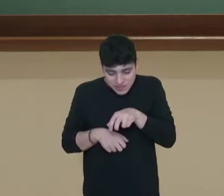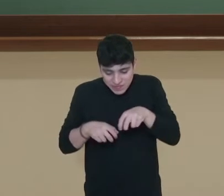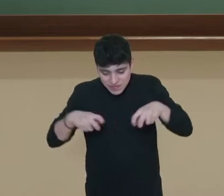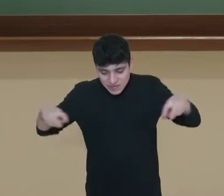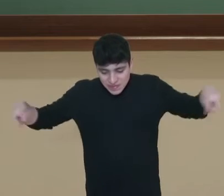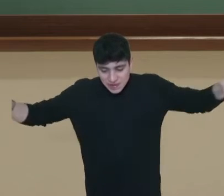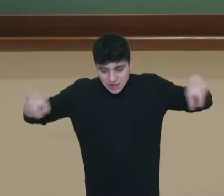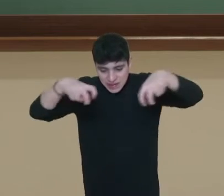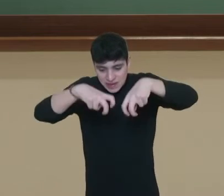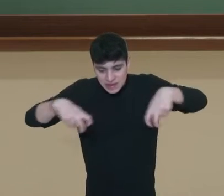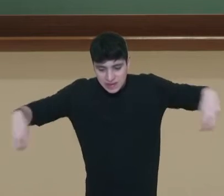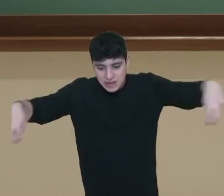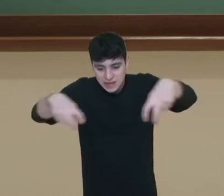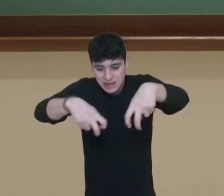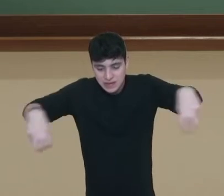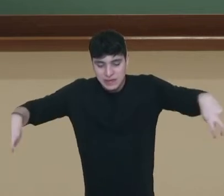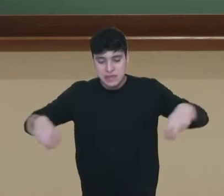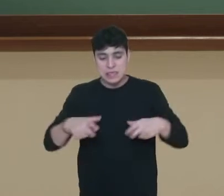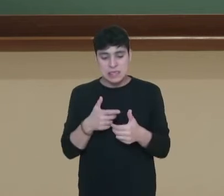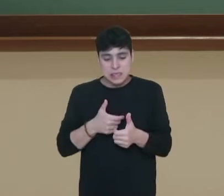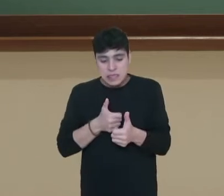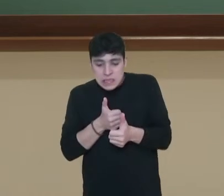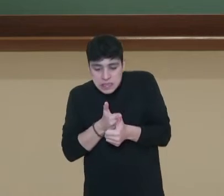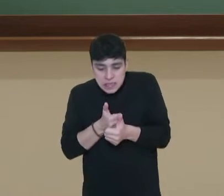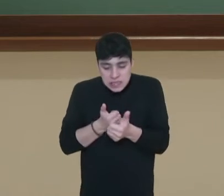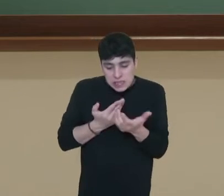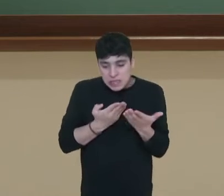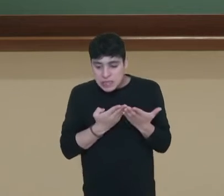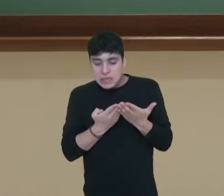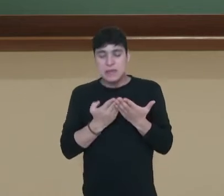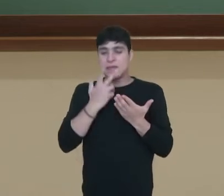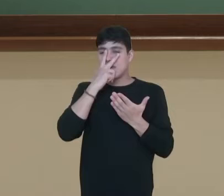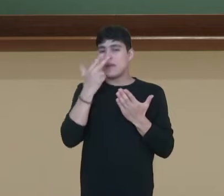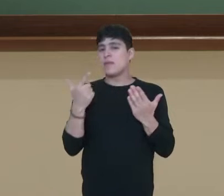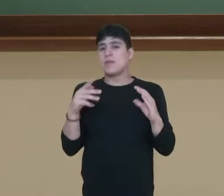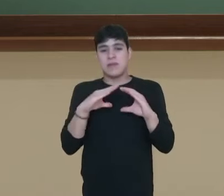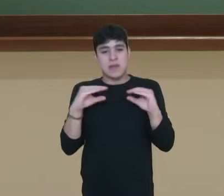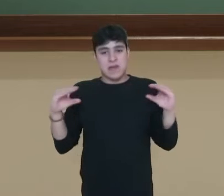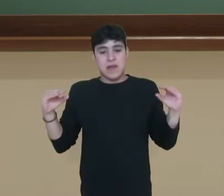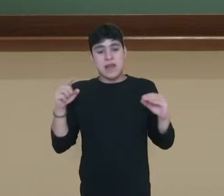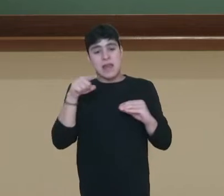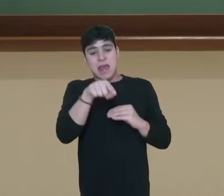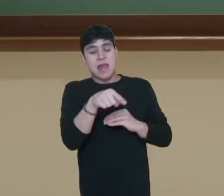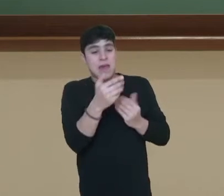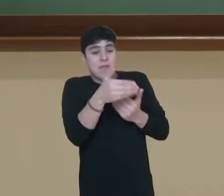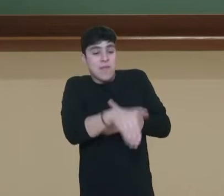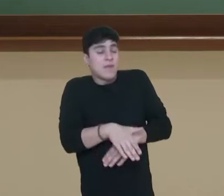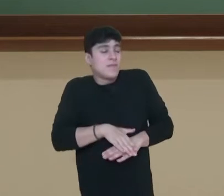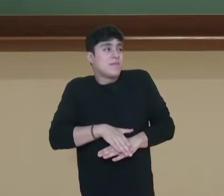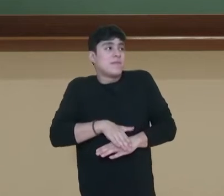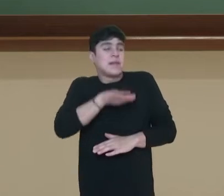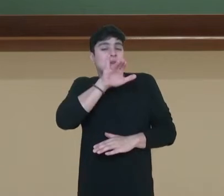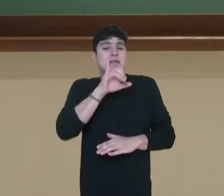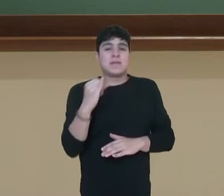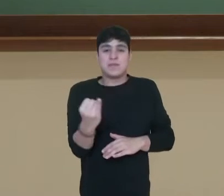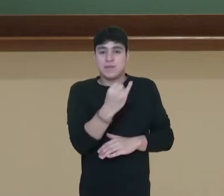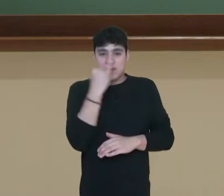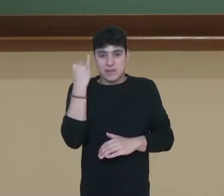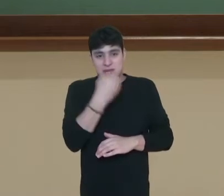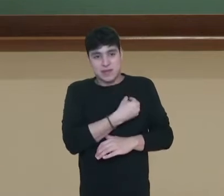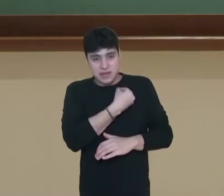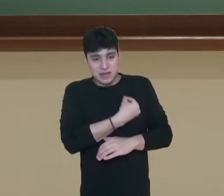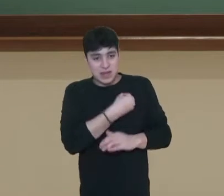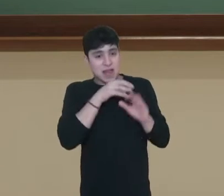inclusive, né? A galera tá bem perto, mas pensem nesse desconforto, a prova mais importante da vida das pessoas realizada